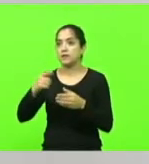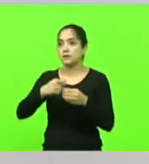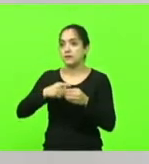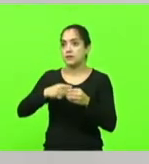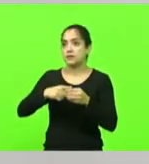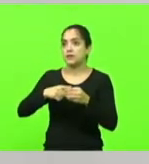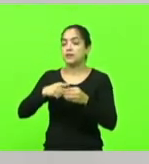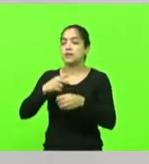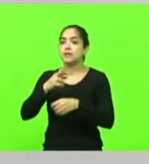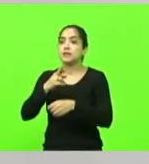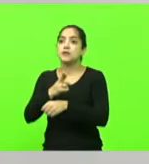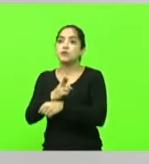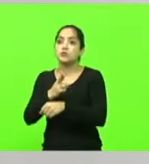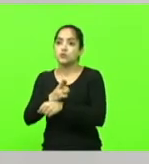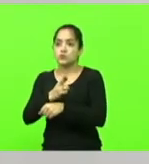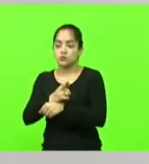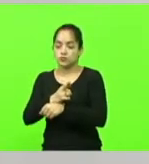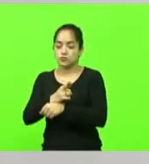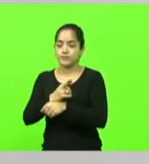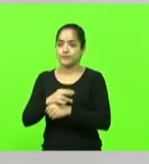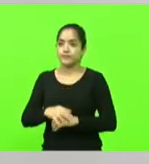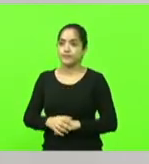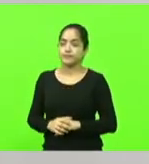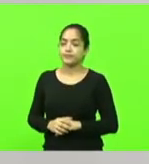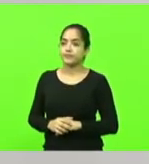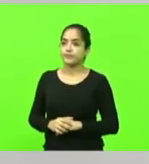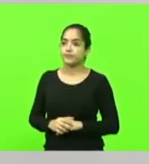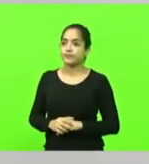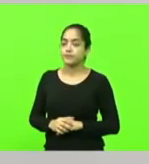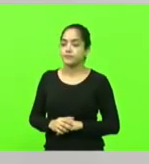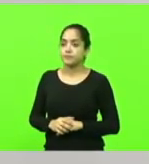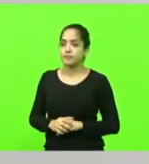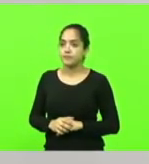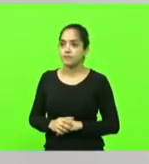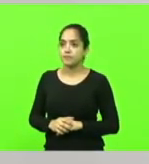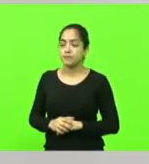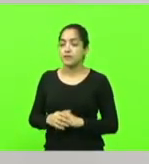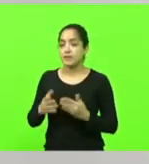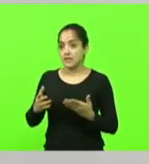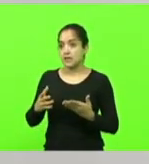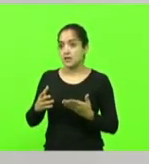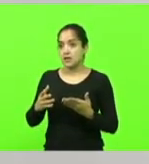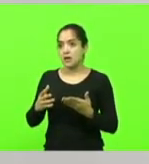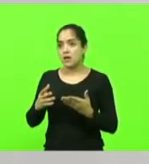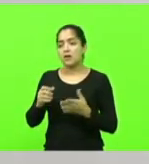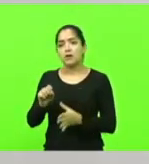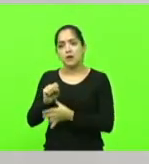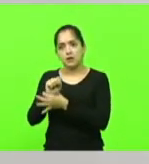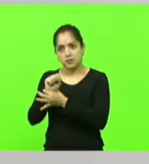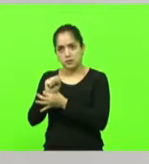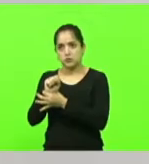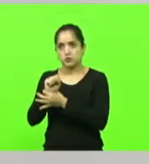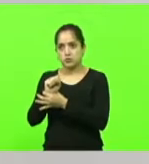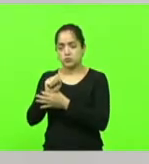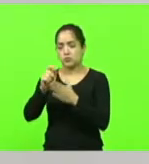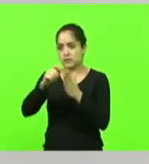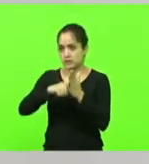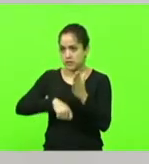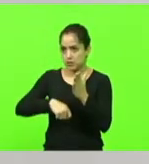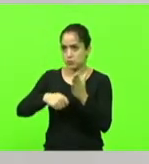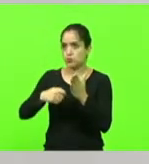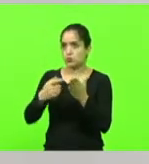Sul. E o ministro nos garantiu a assinatura do contrato